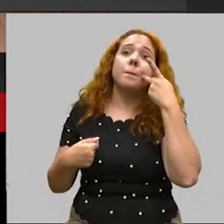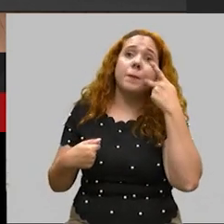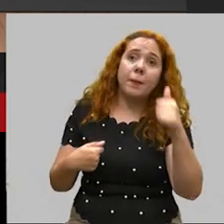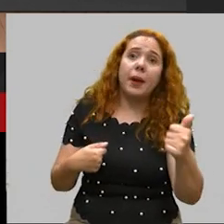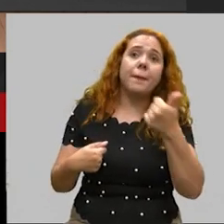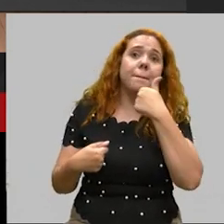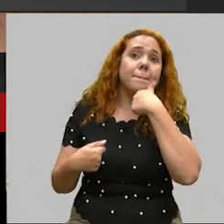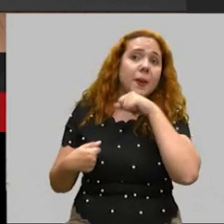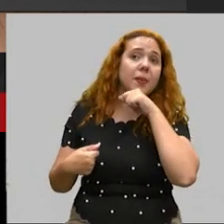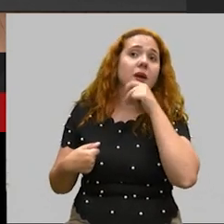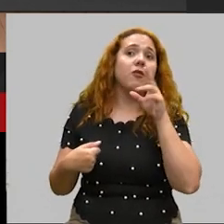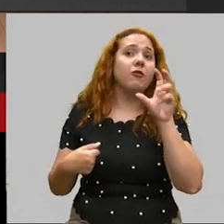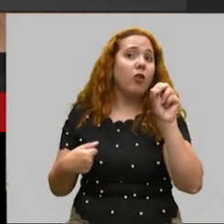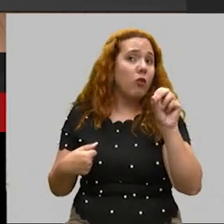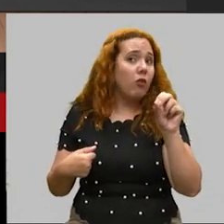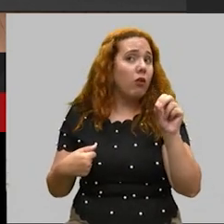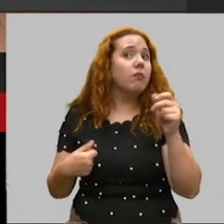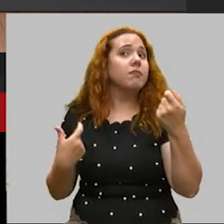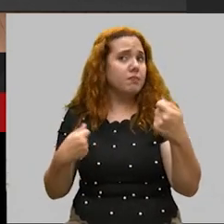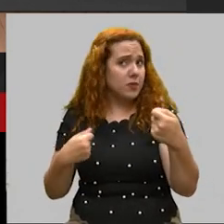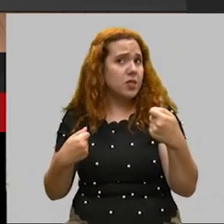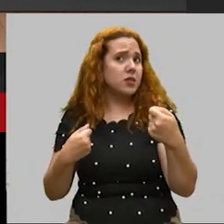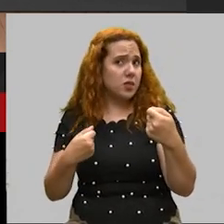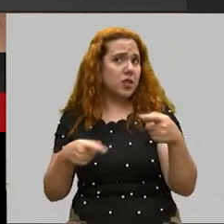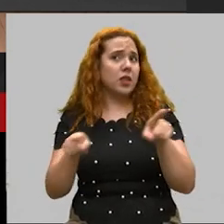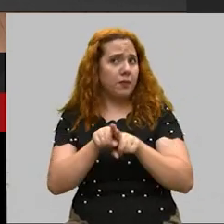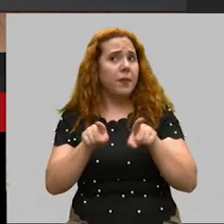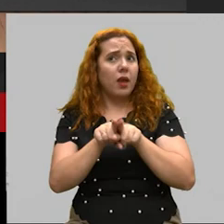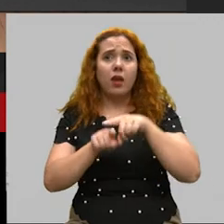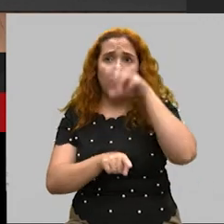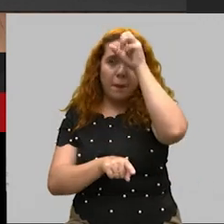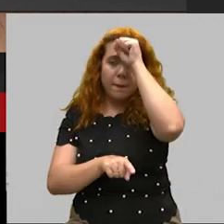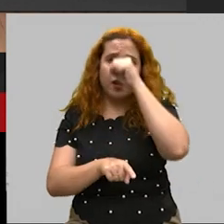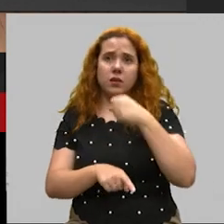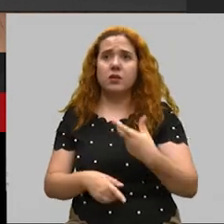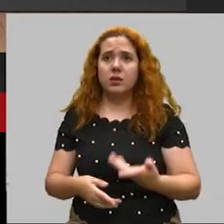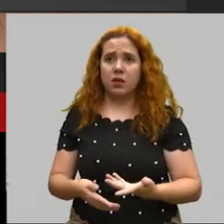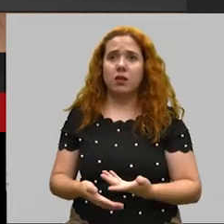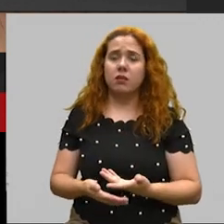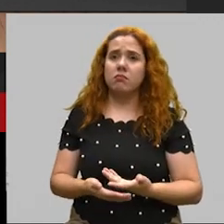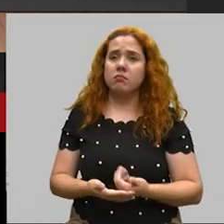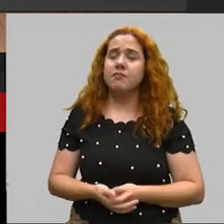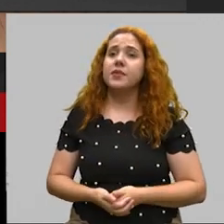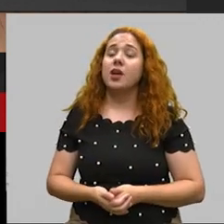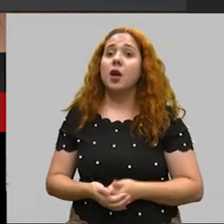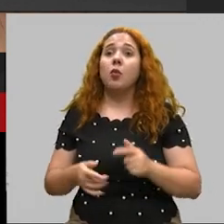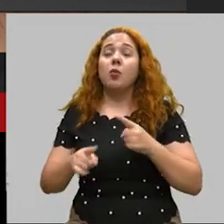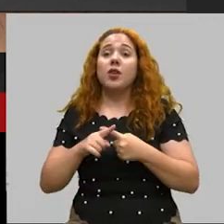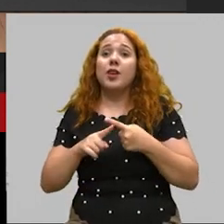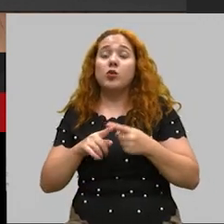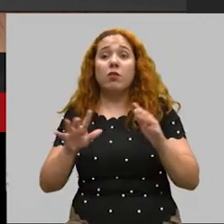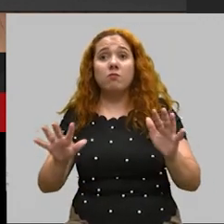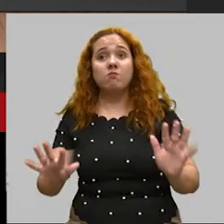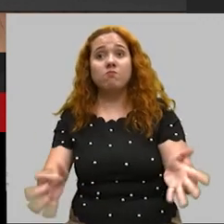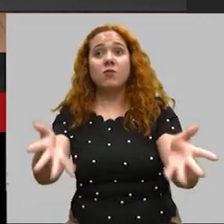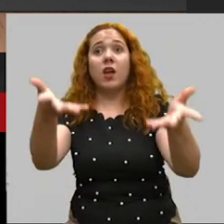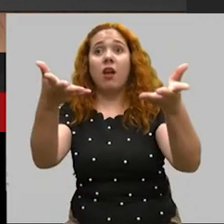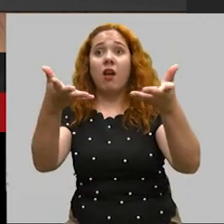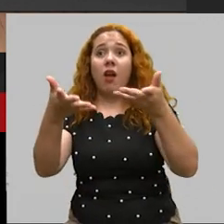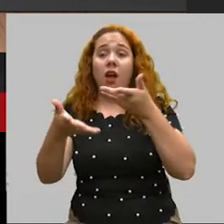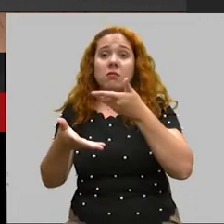educação de jovens adultos e idosos no campo porque isso vai mobilizar as crianças mais e mais para que